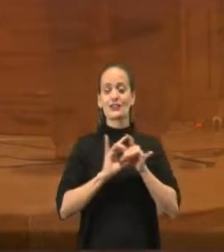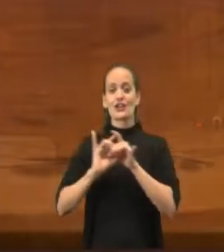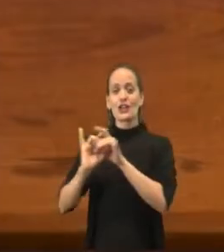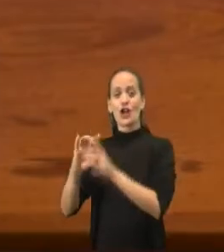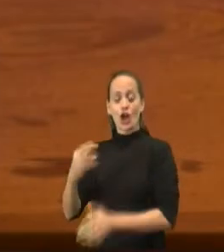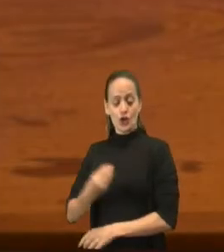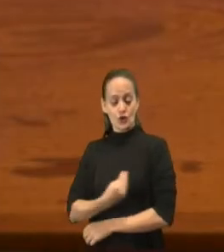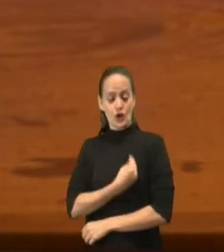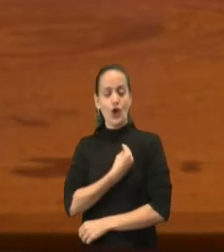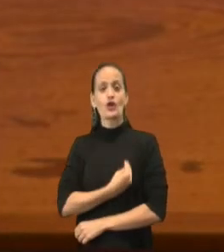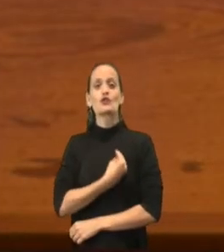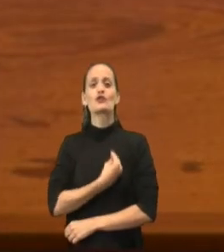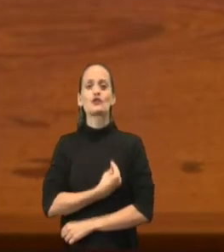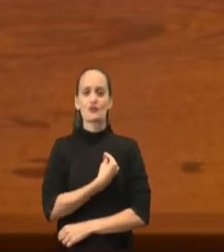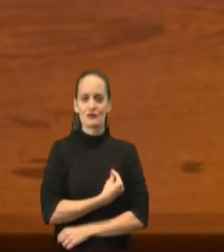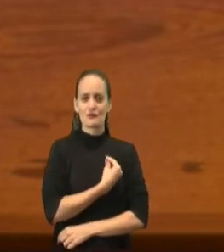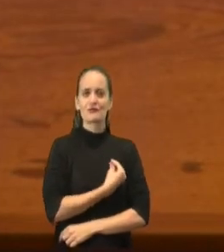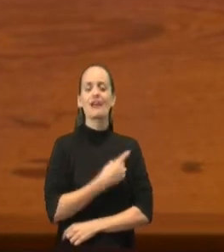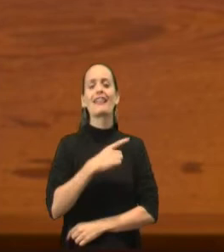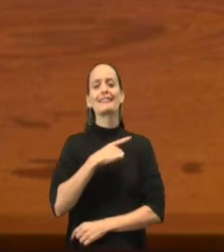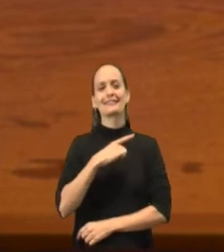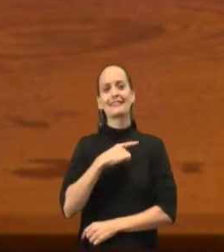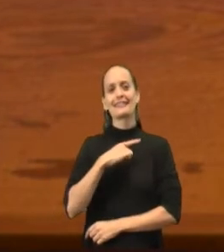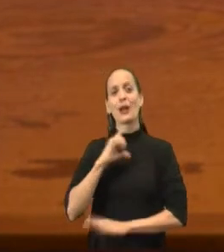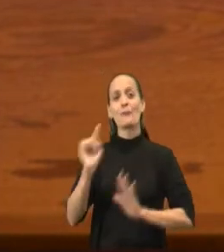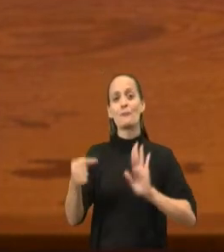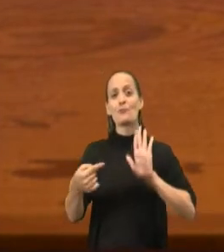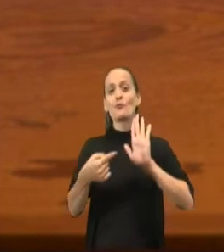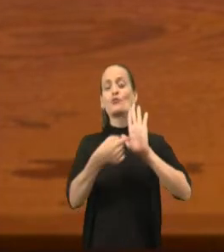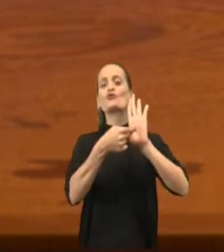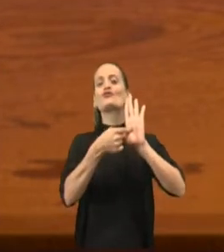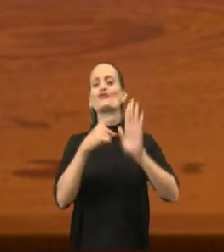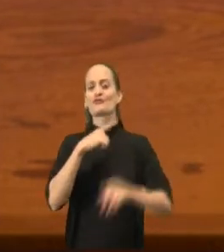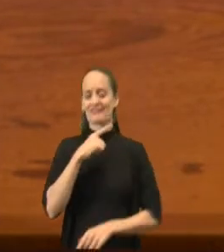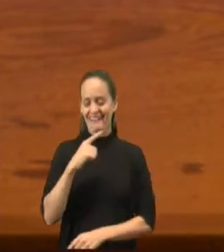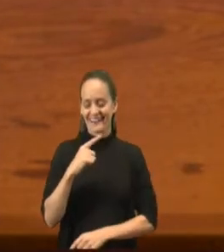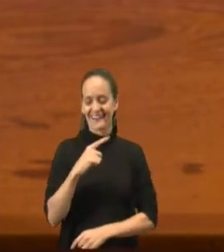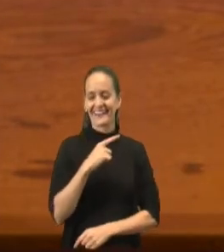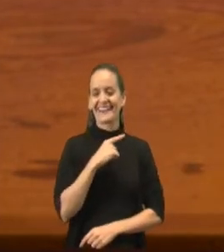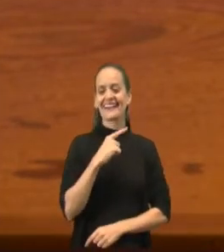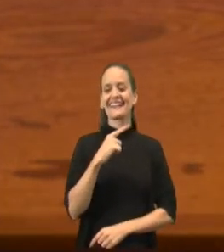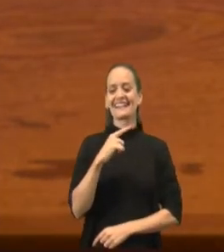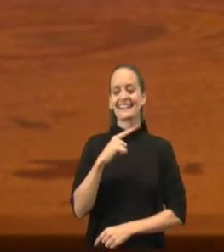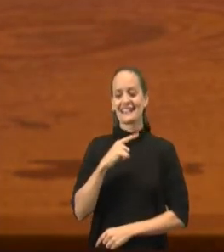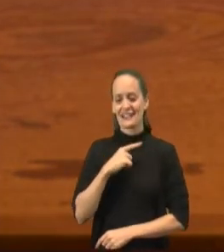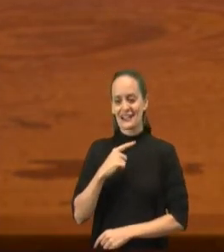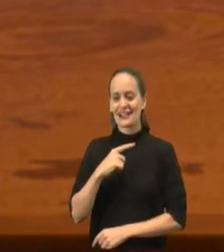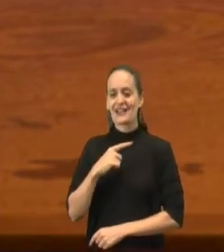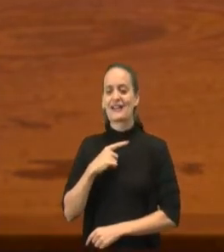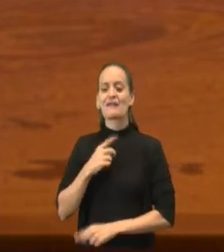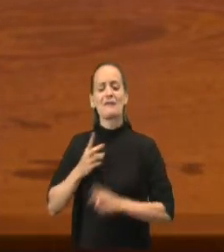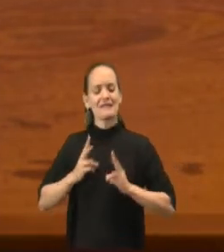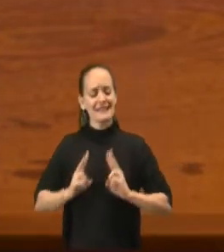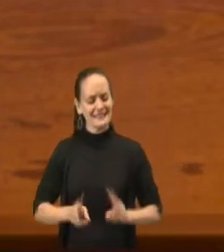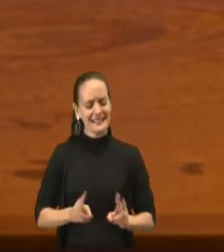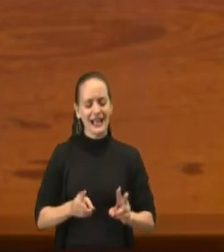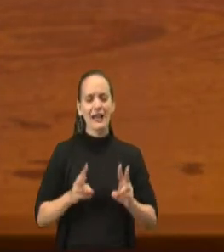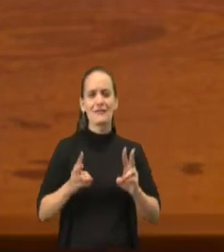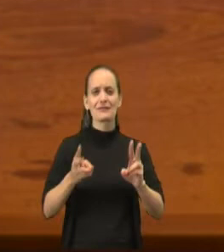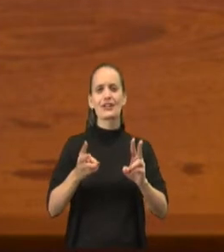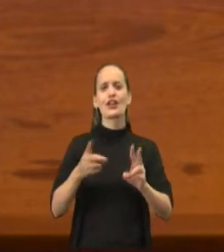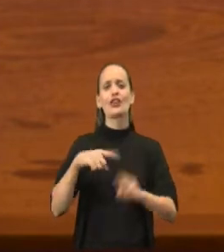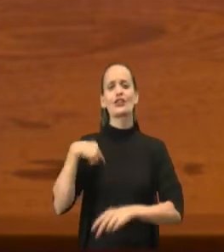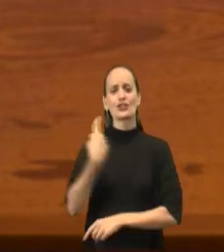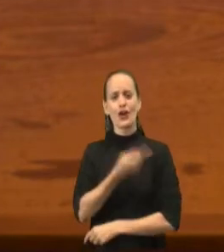unidos, nossas vidas já possuem sentido, para sempre